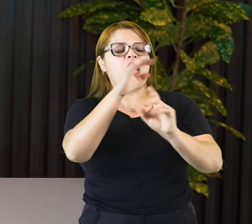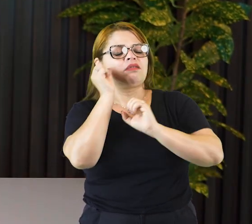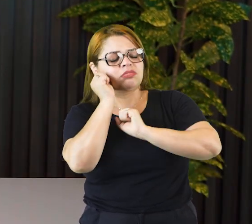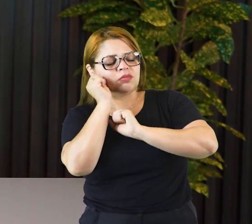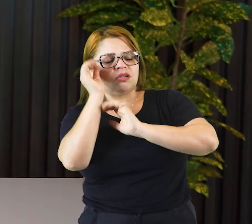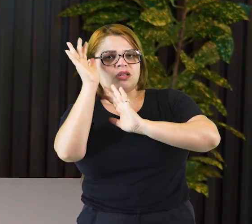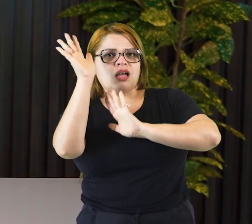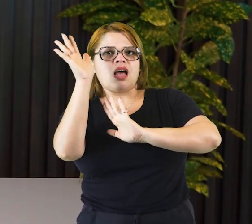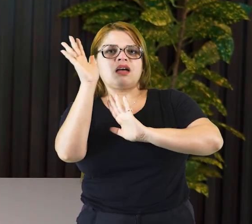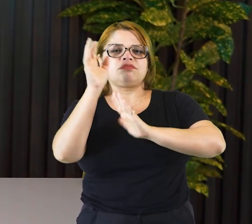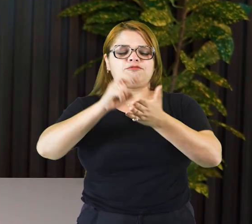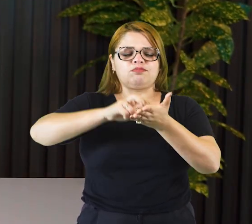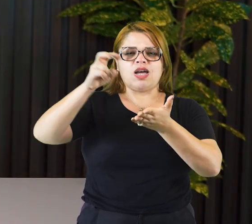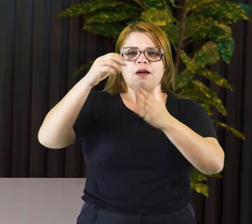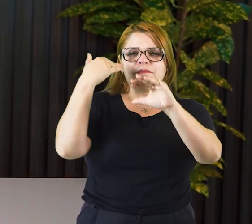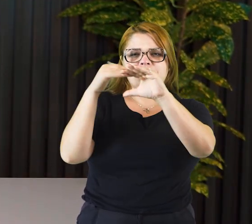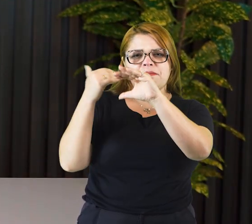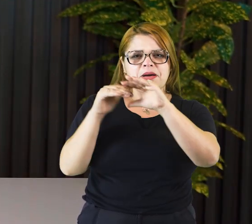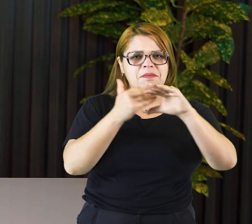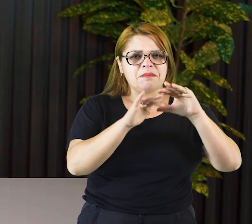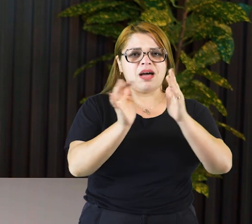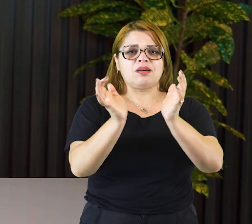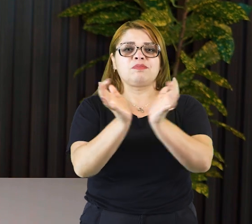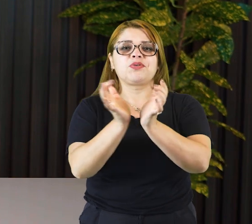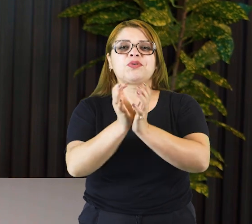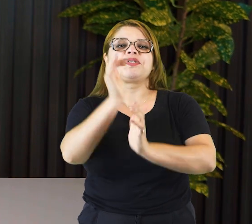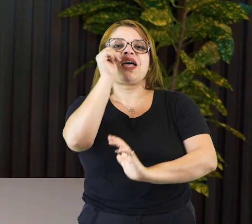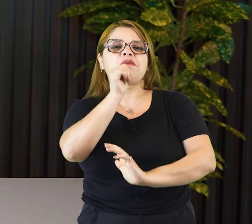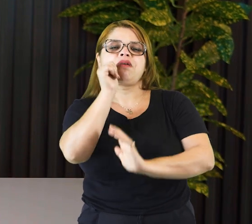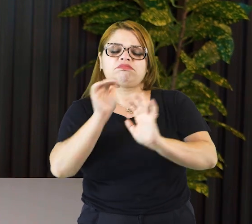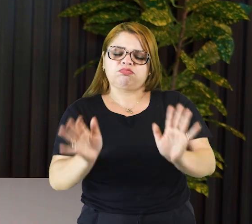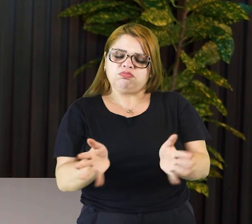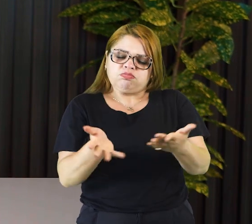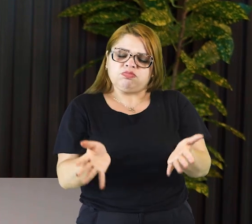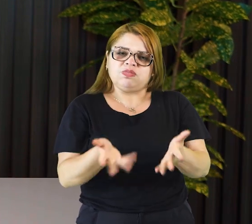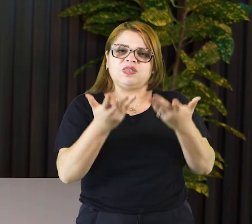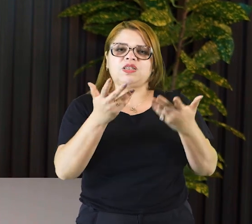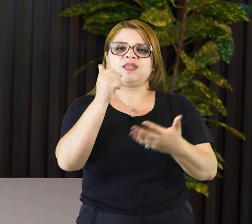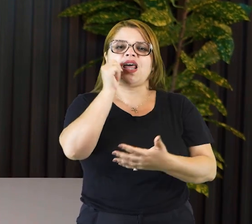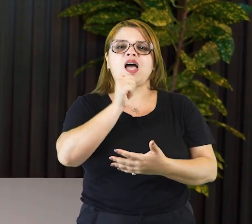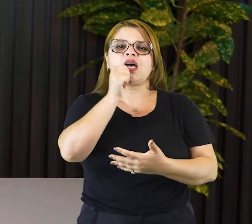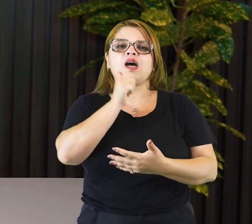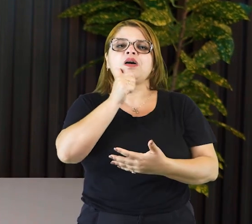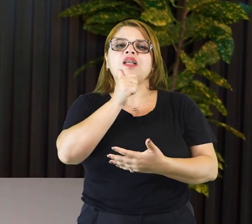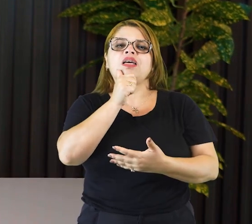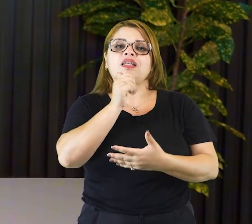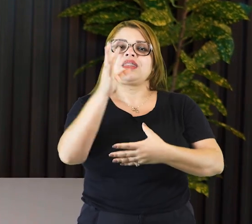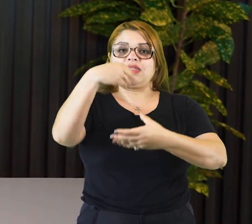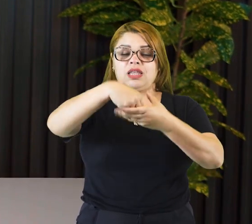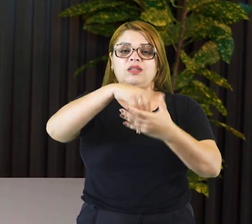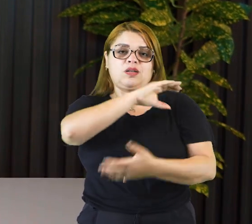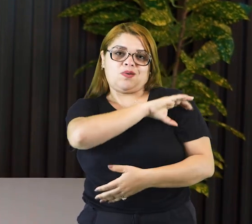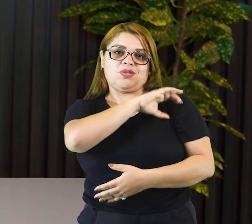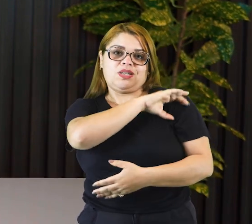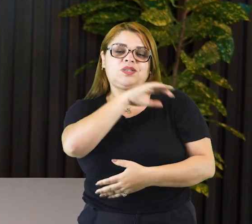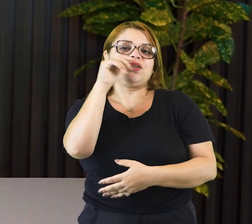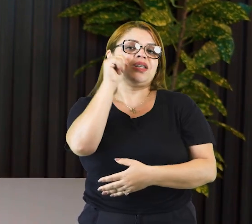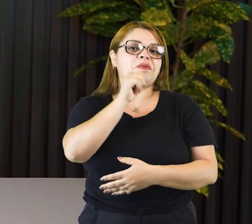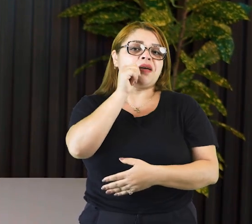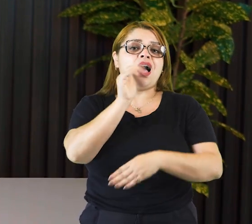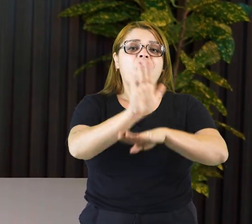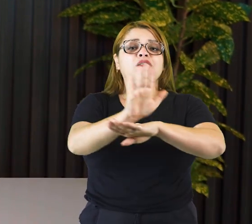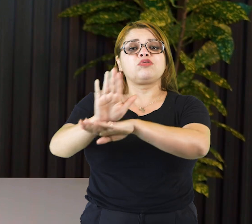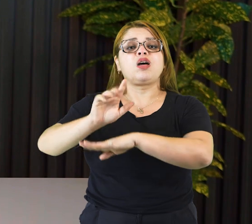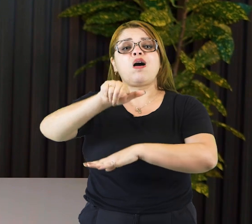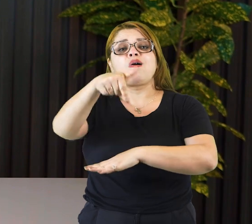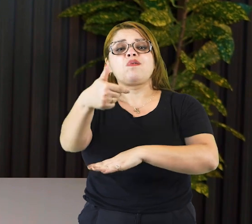e já mandava uma mensagem para todas as mulheres daquele grupo, incentivando e motivando aquelas mulheres, dentro da coordenadoria da mulher,